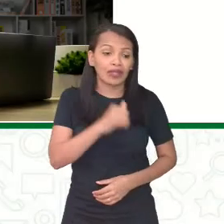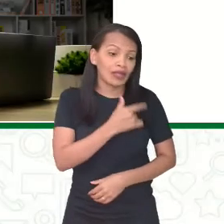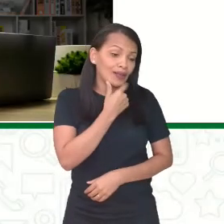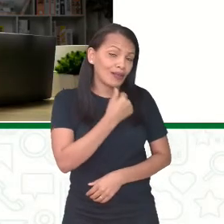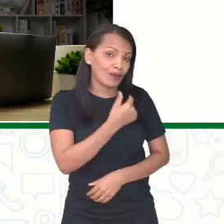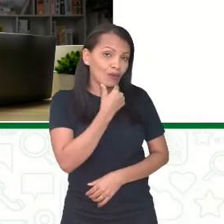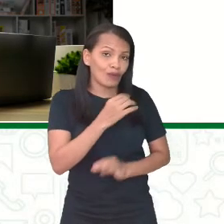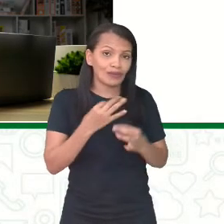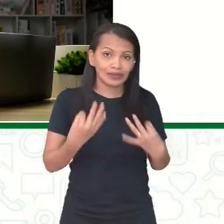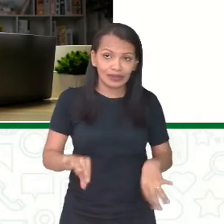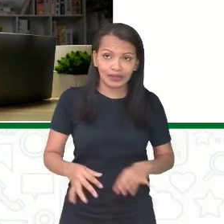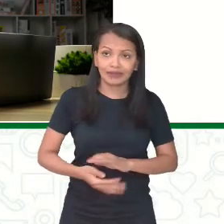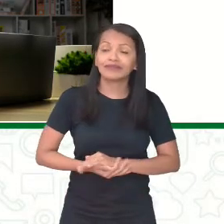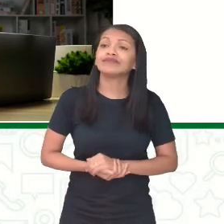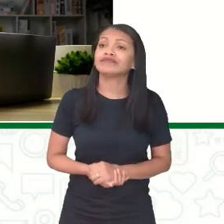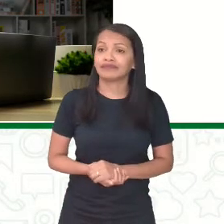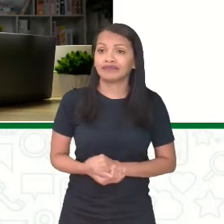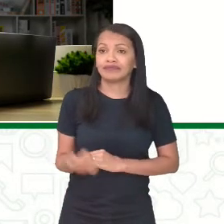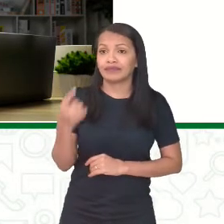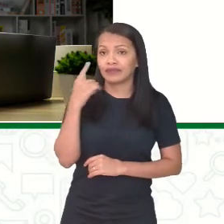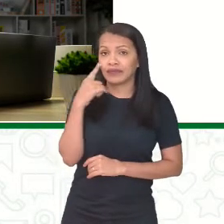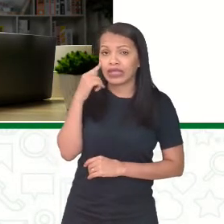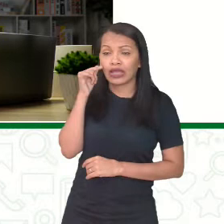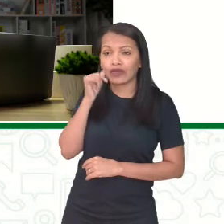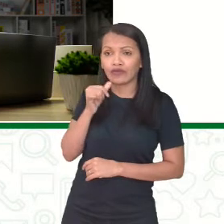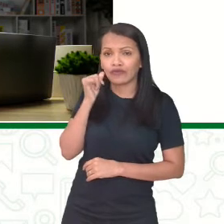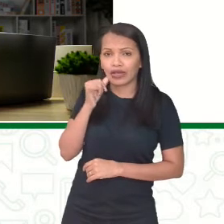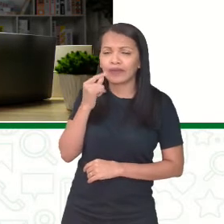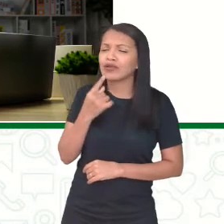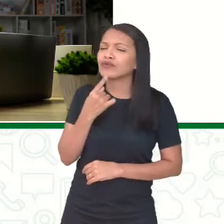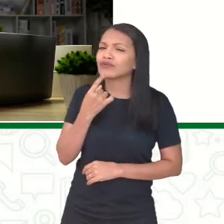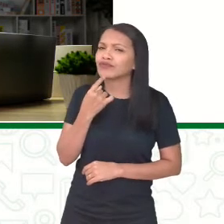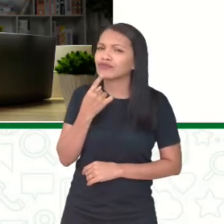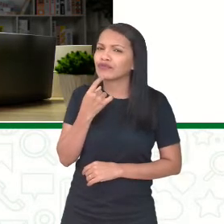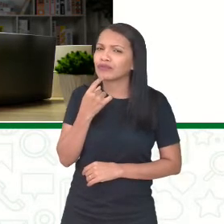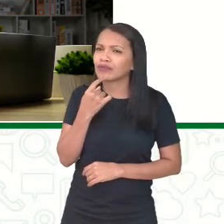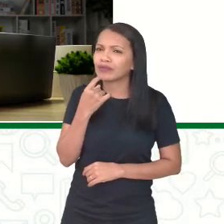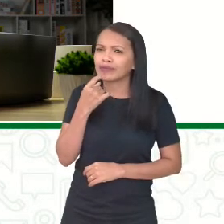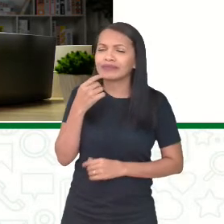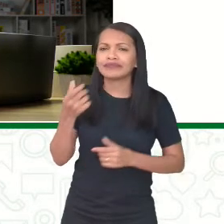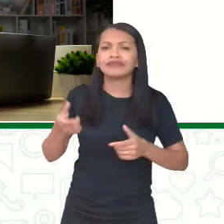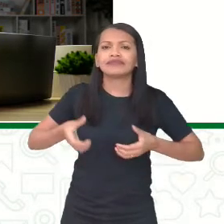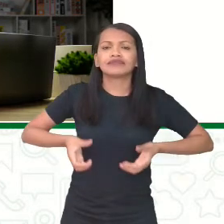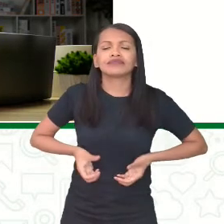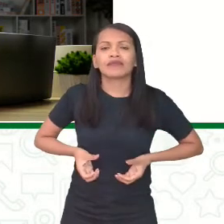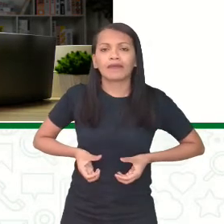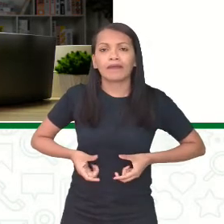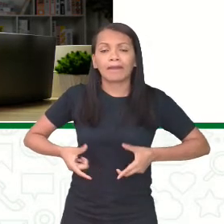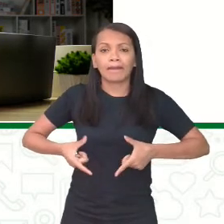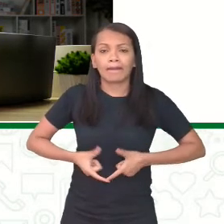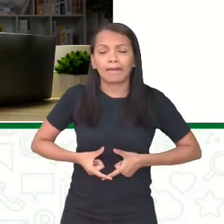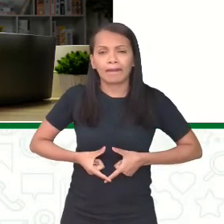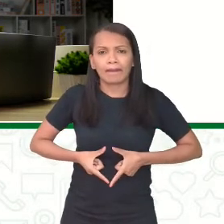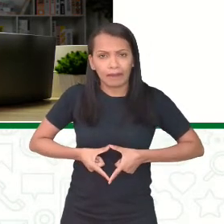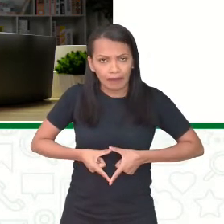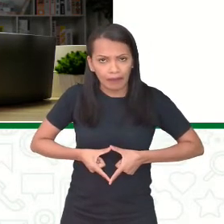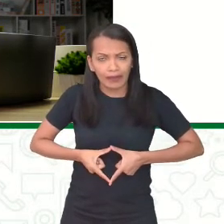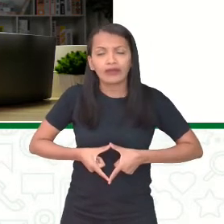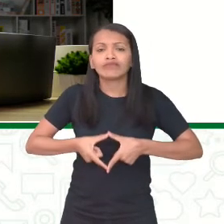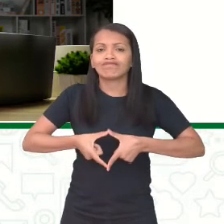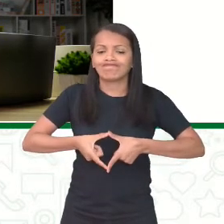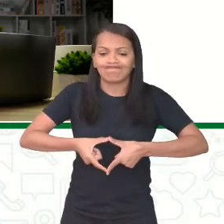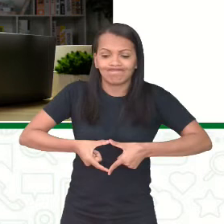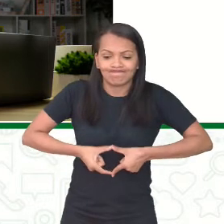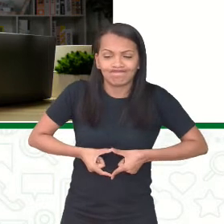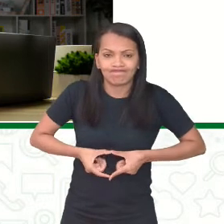imagem, né? Tá aí de um vermelho um pouco mais escuro, né? O sistema reprodutor feminino, que